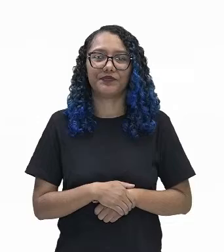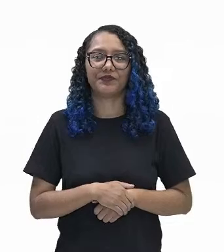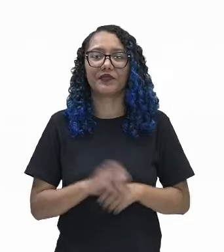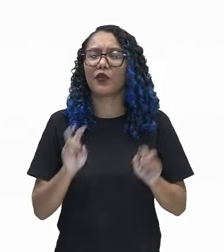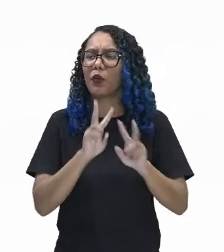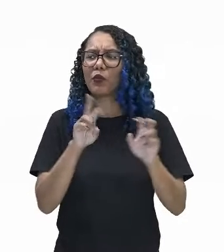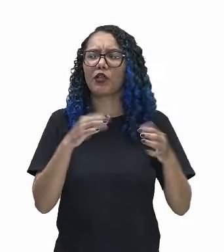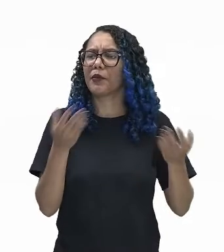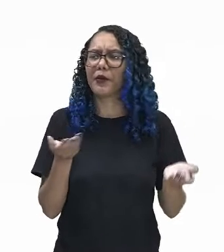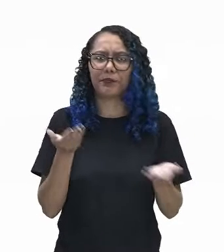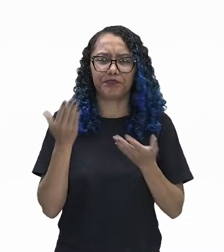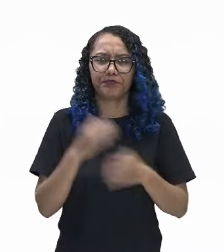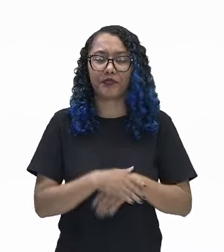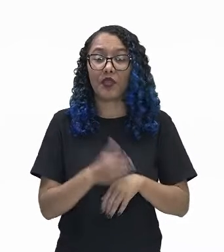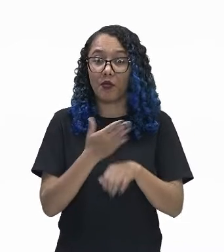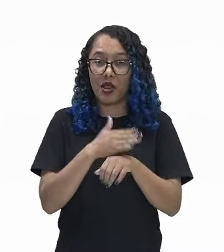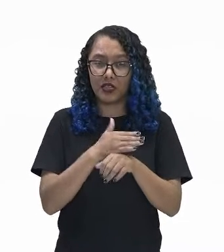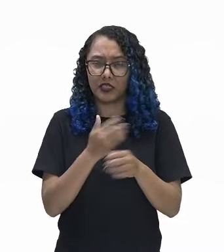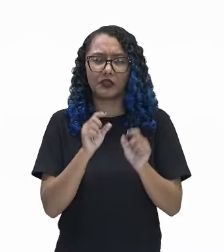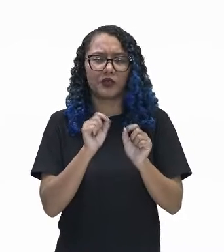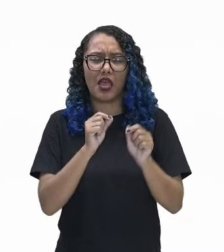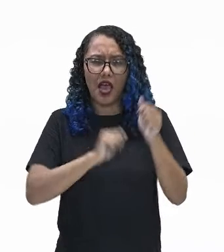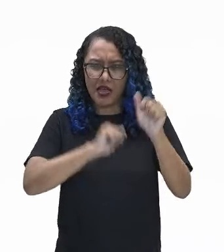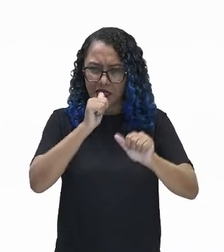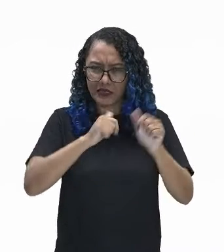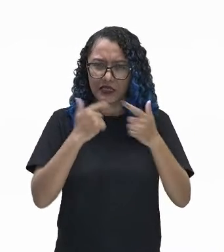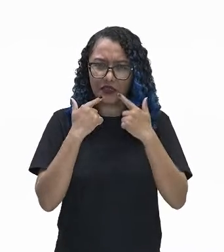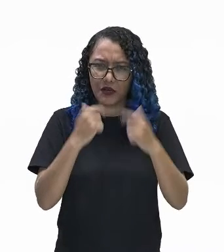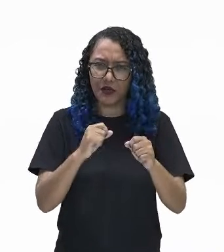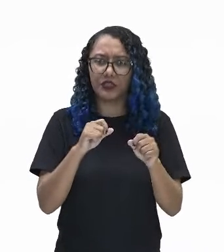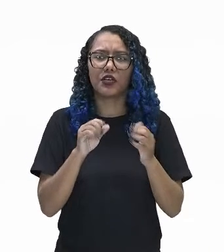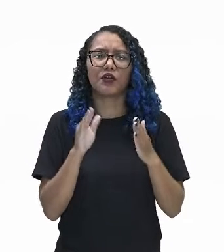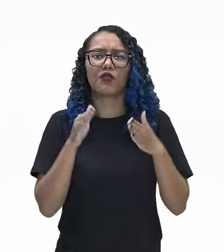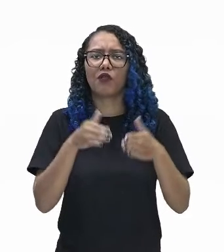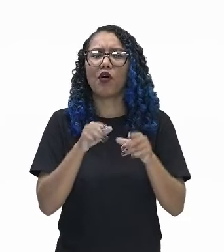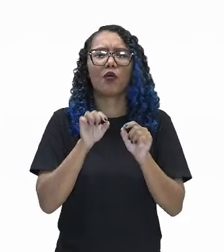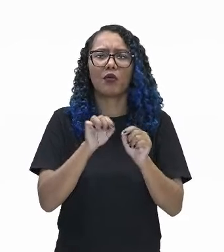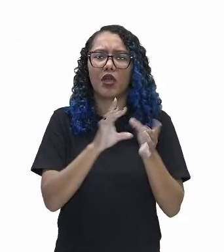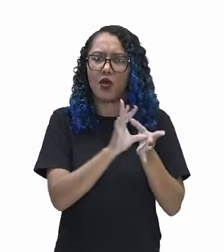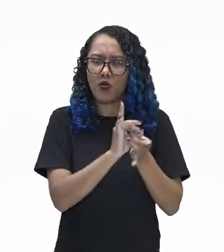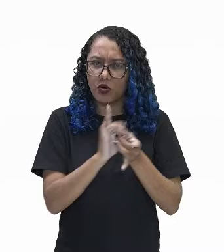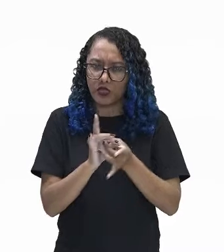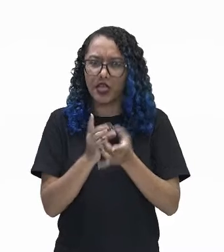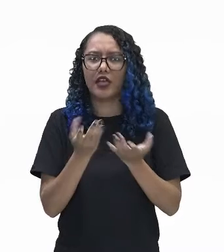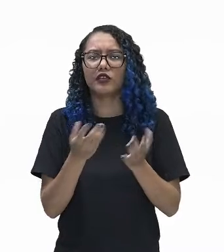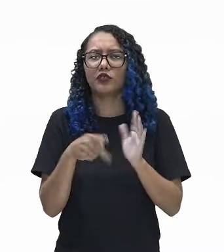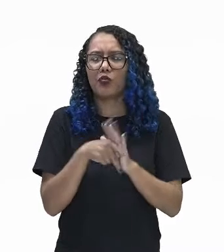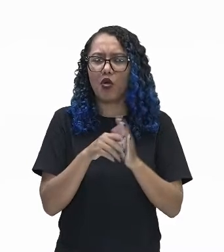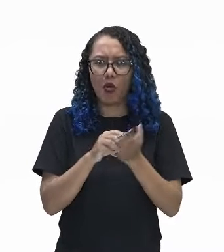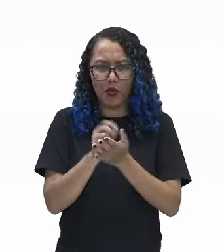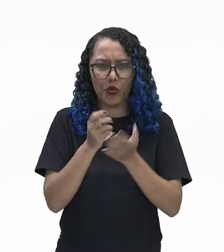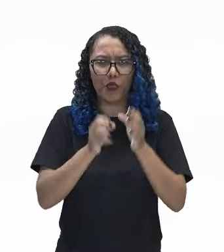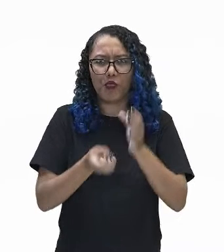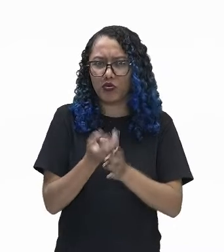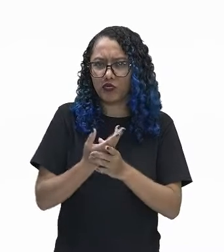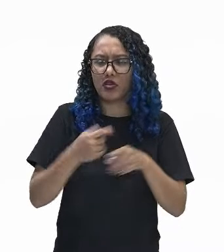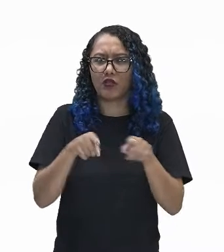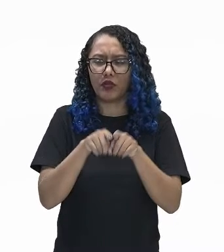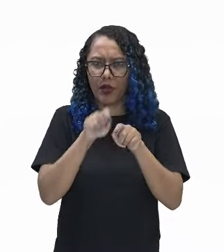de conhecimento, práticas de análise linguística de modo a considerar o contexto de